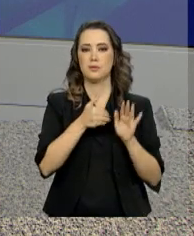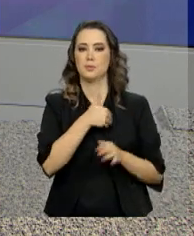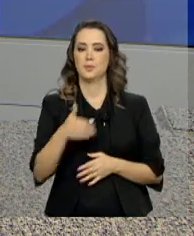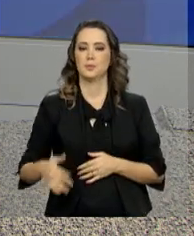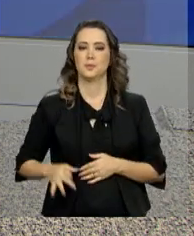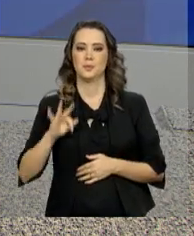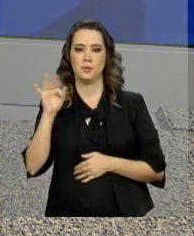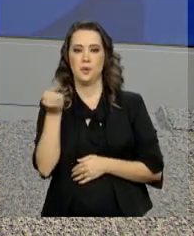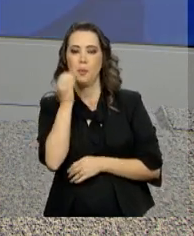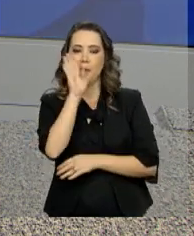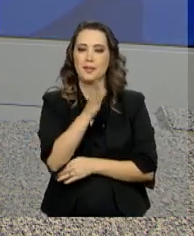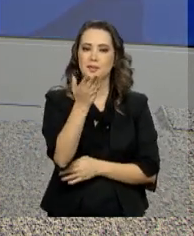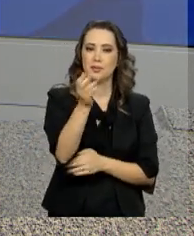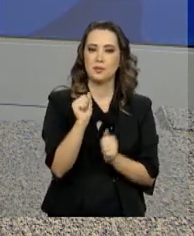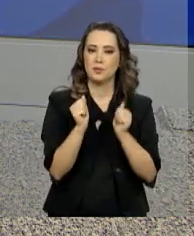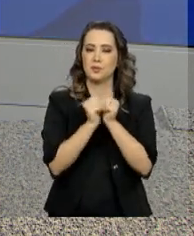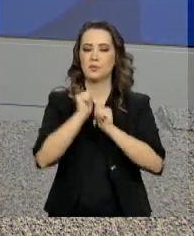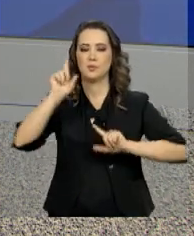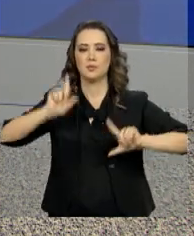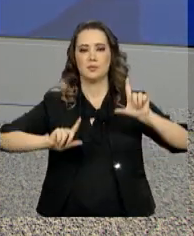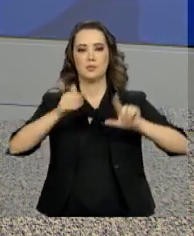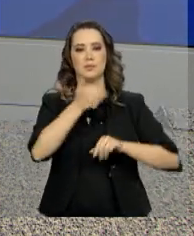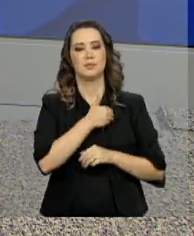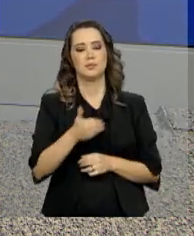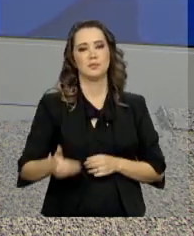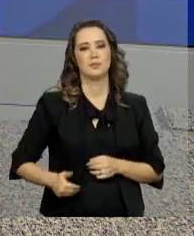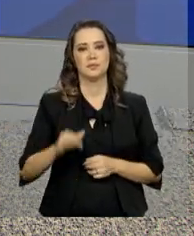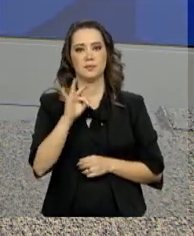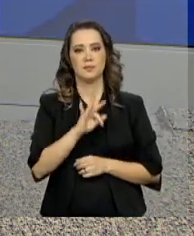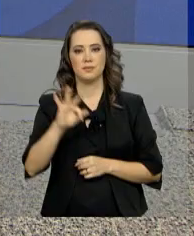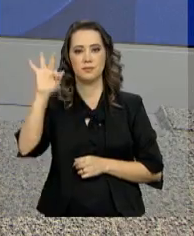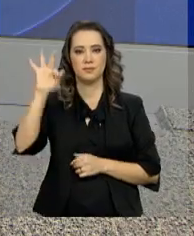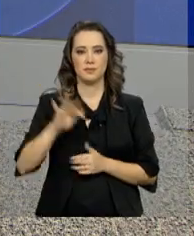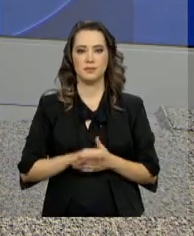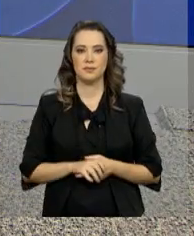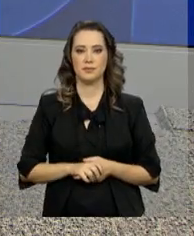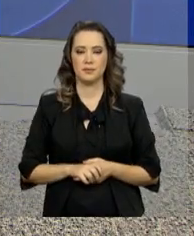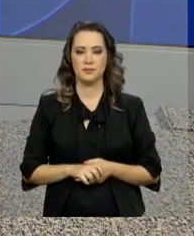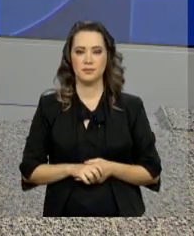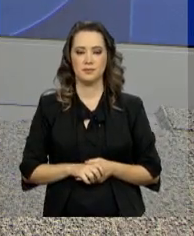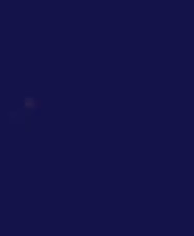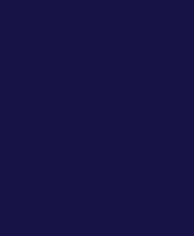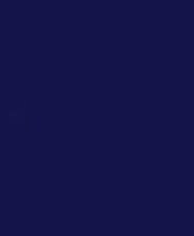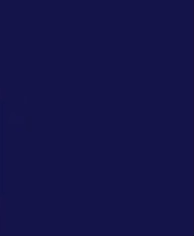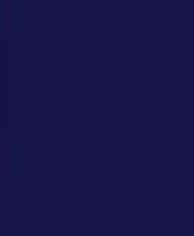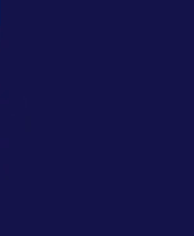boa tarde pra você e continue com a gente aqui na nbr a tv do governo federal